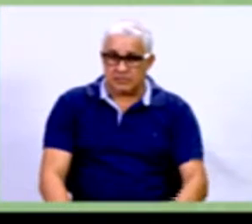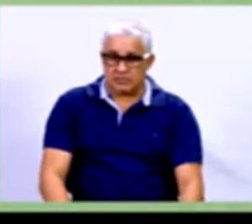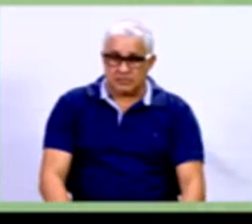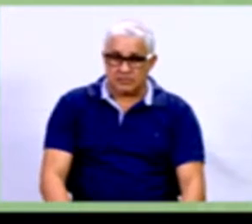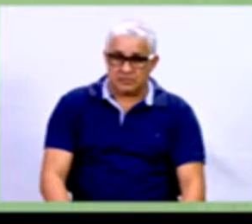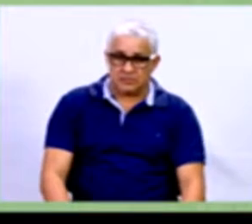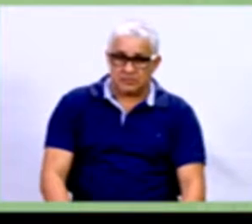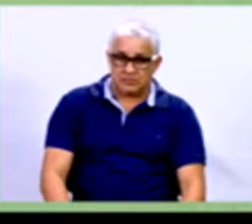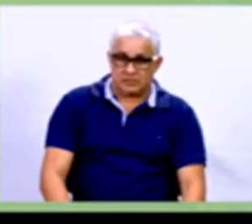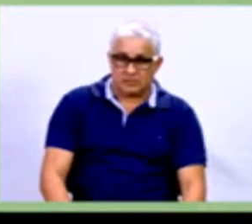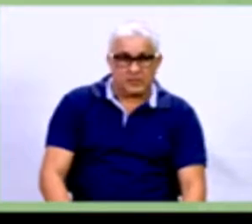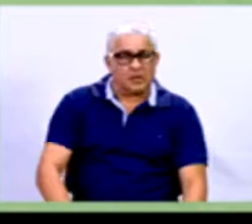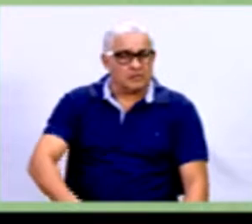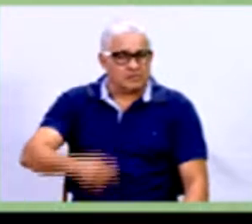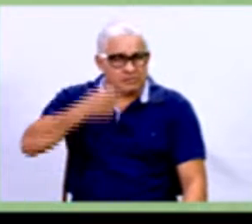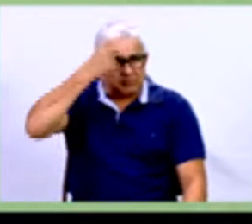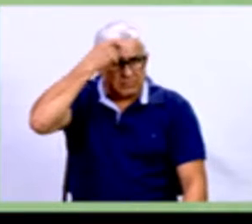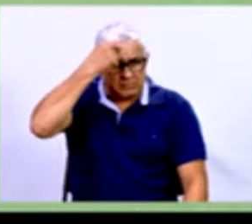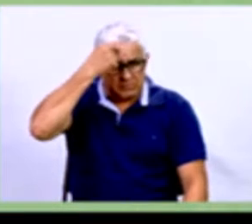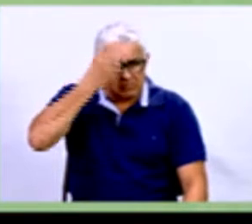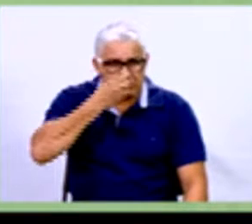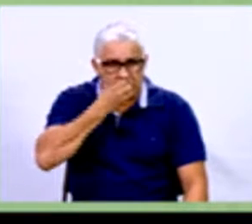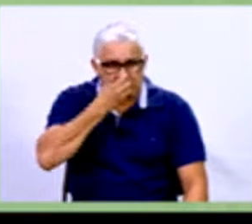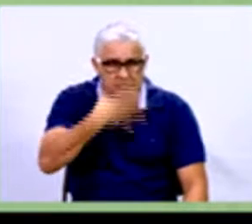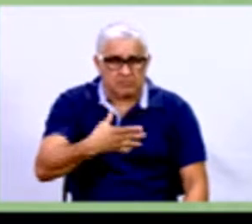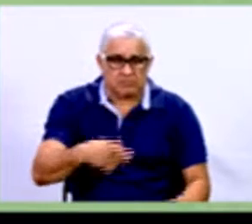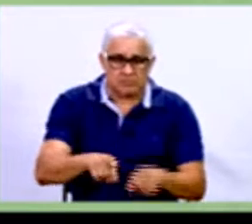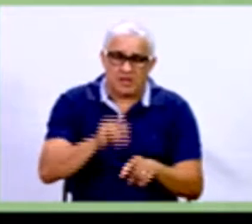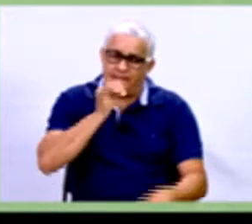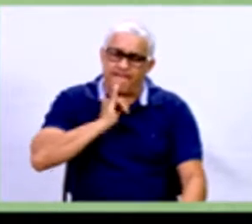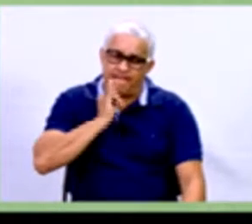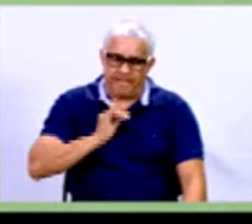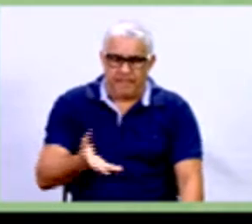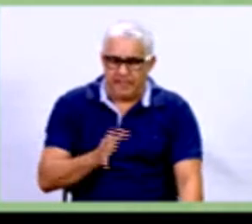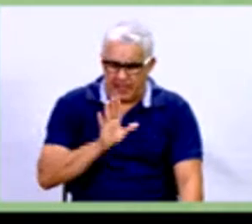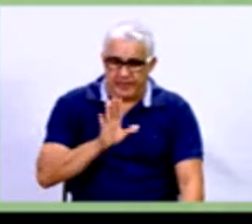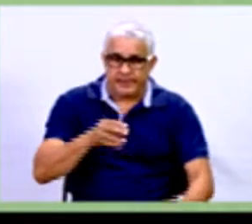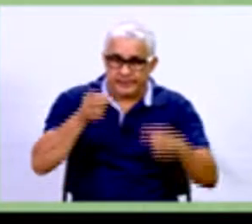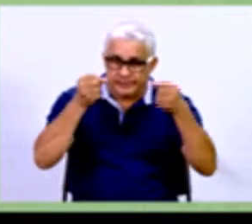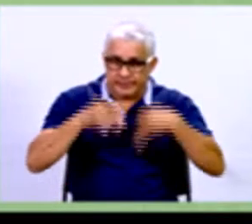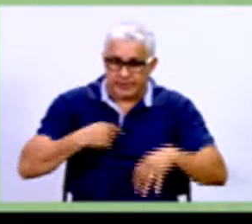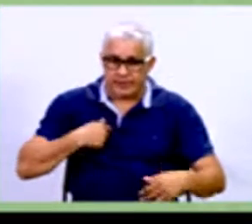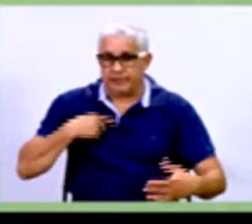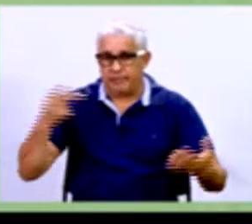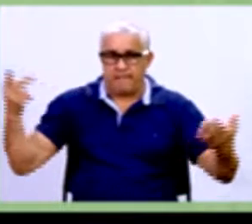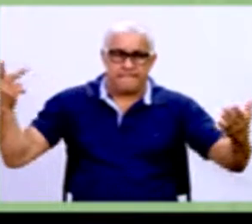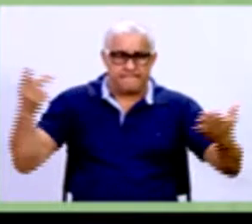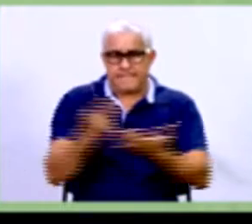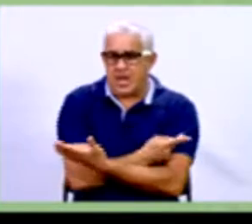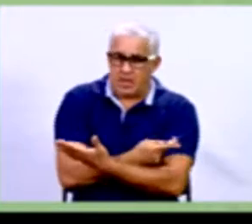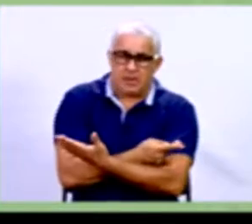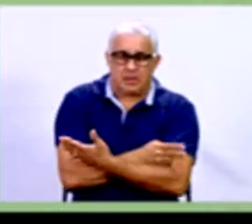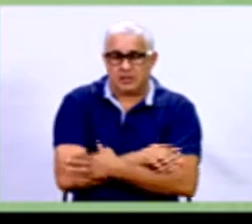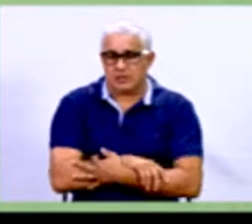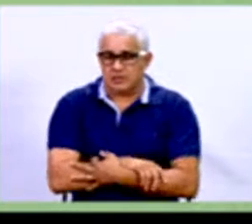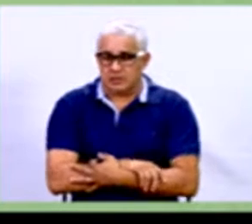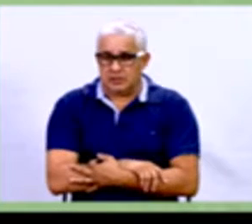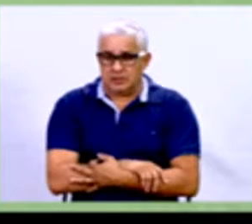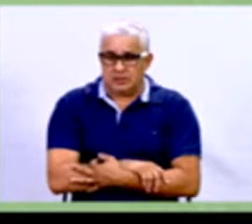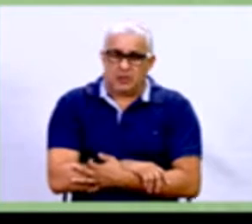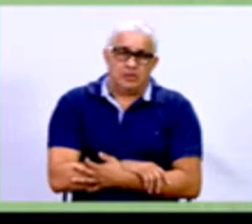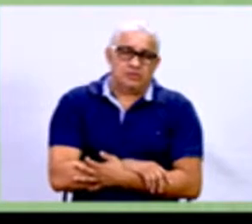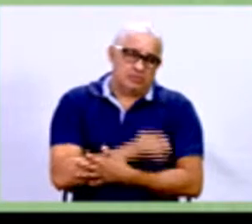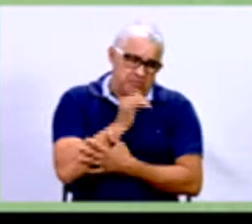bom senso. Como assim, professora? Veja bem, eu sofri um acidente. Eu tô com um